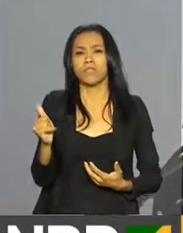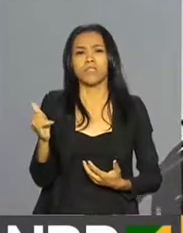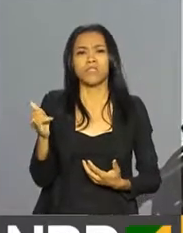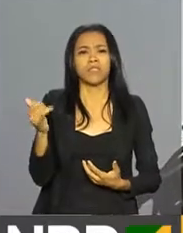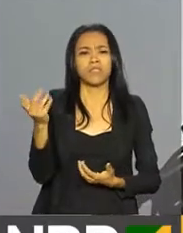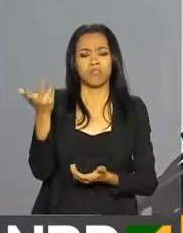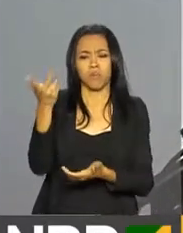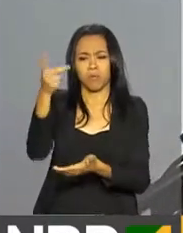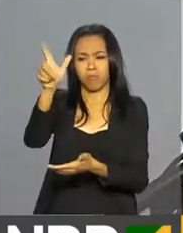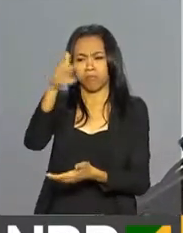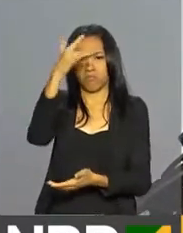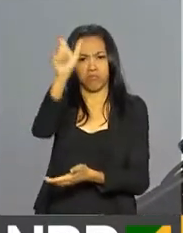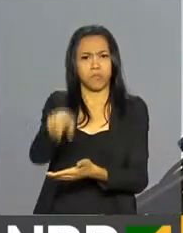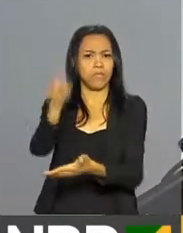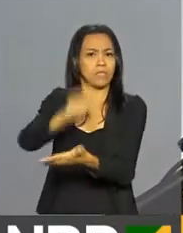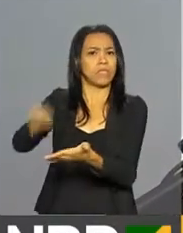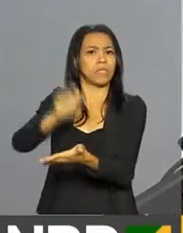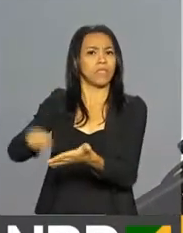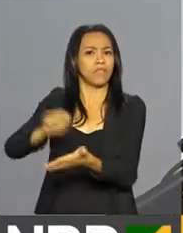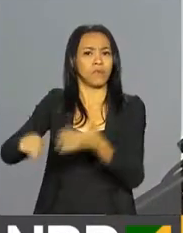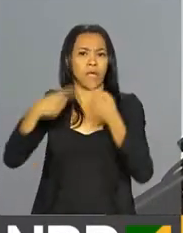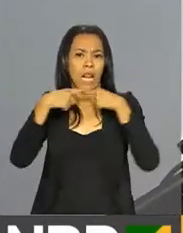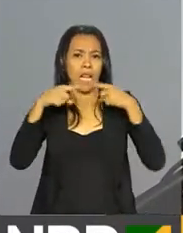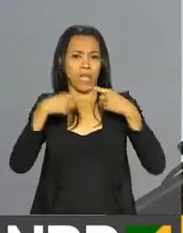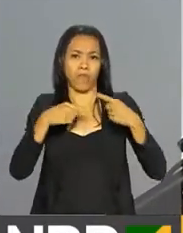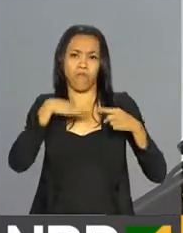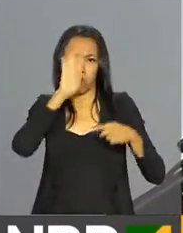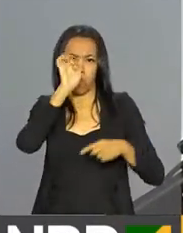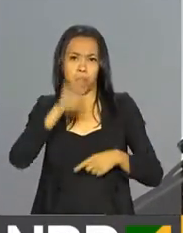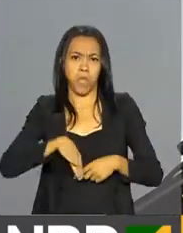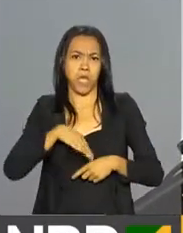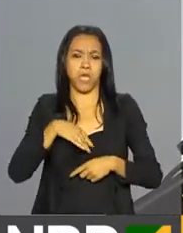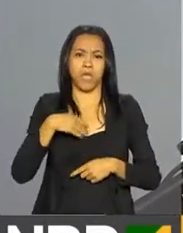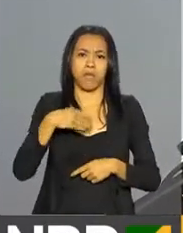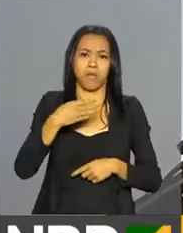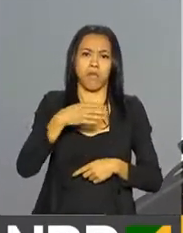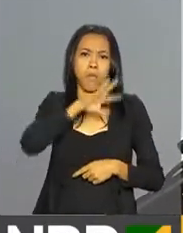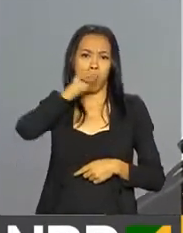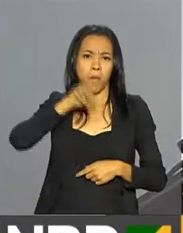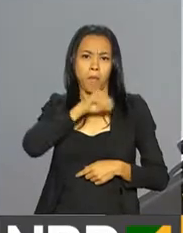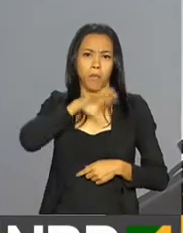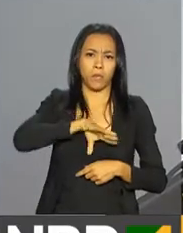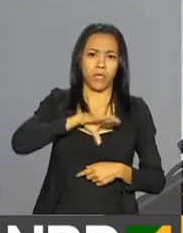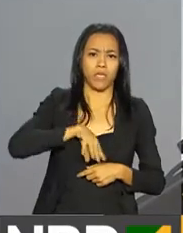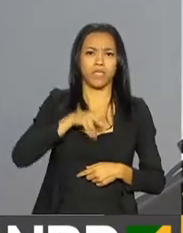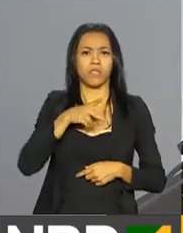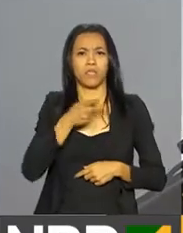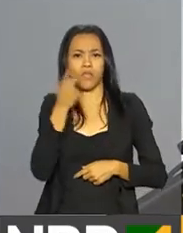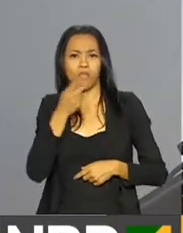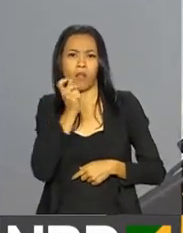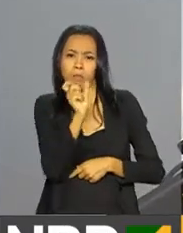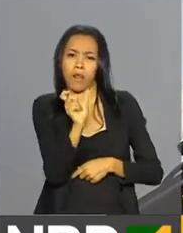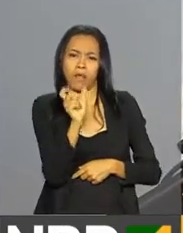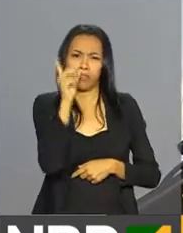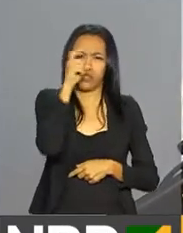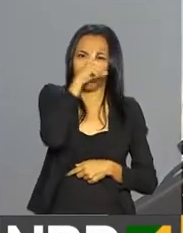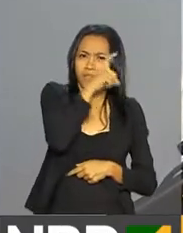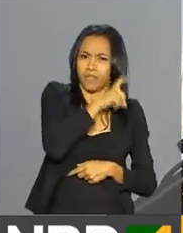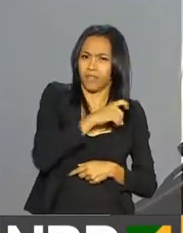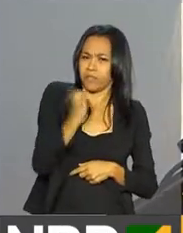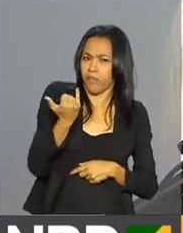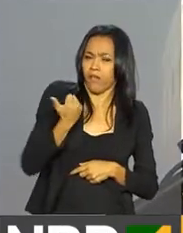criticando só porque eles é que eu falo bem o português e os bairros difíceis é interessante se interessando é